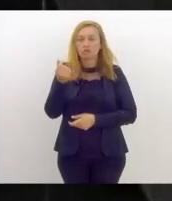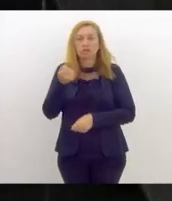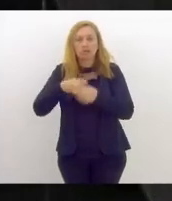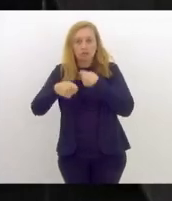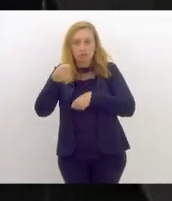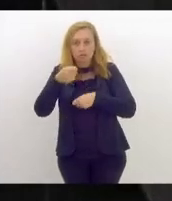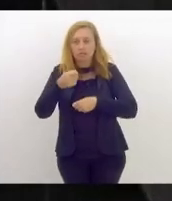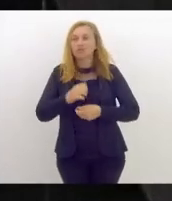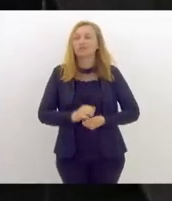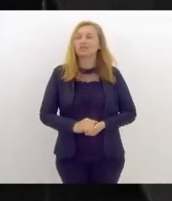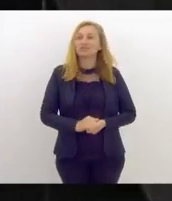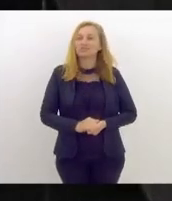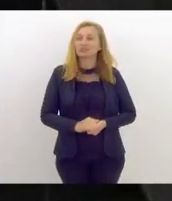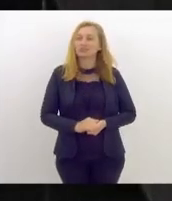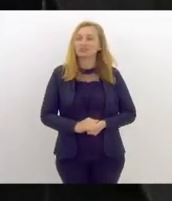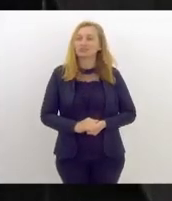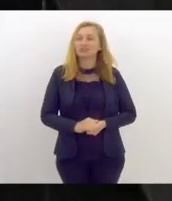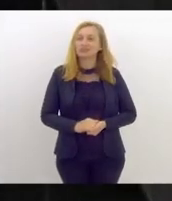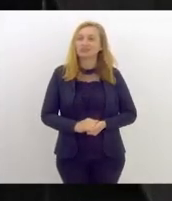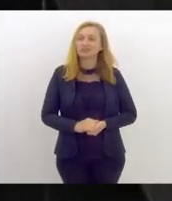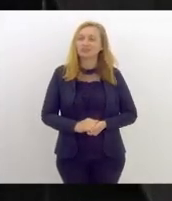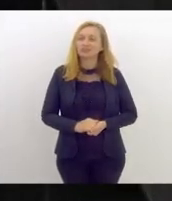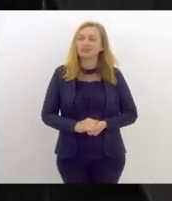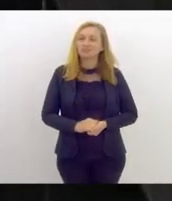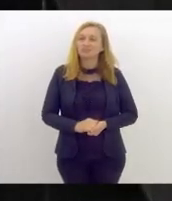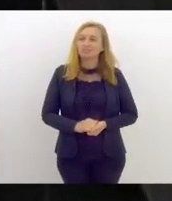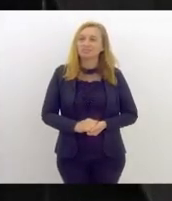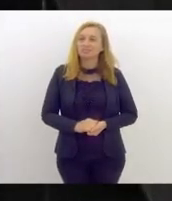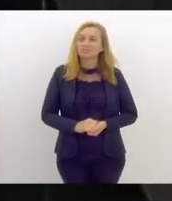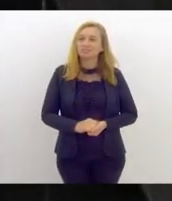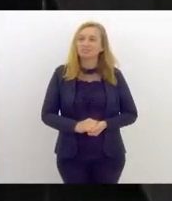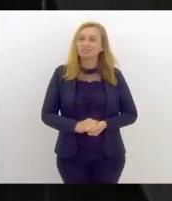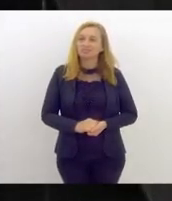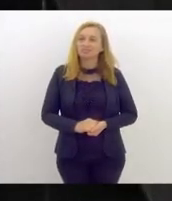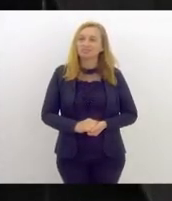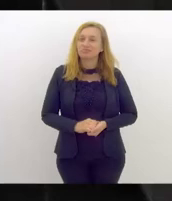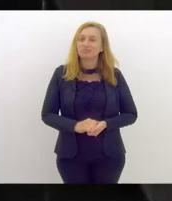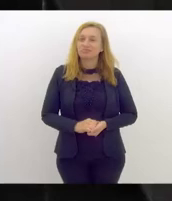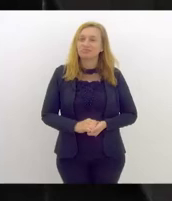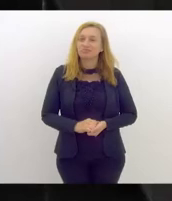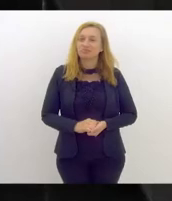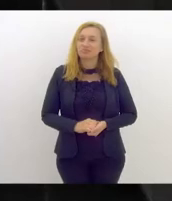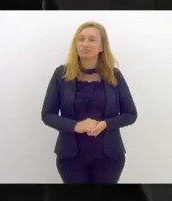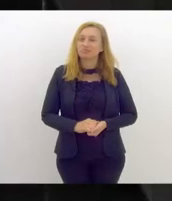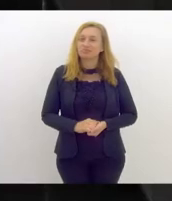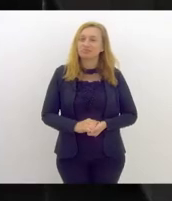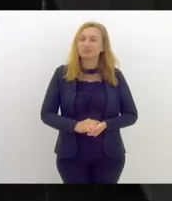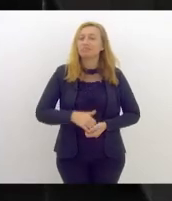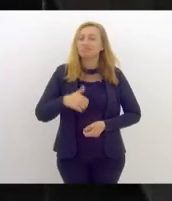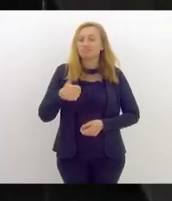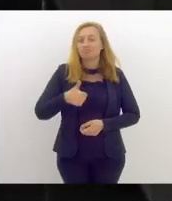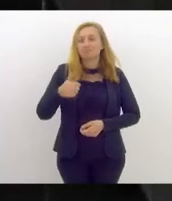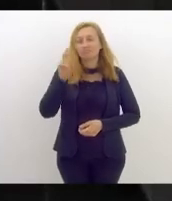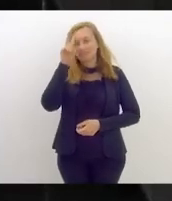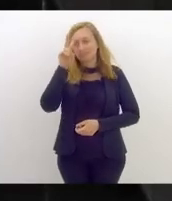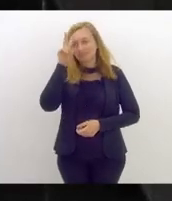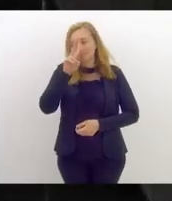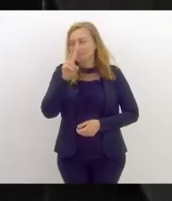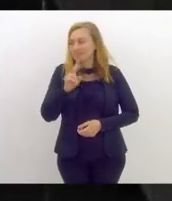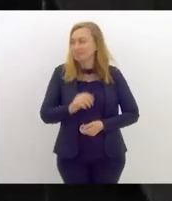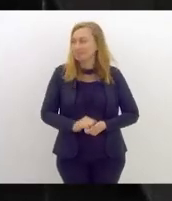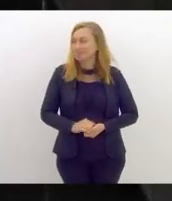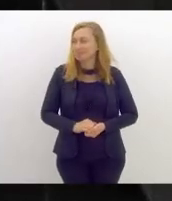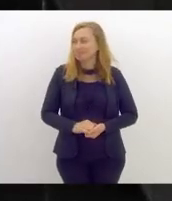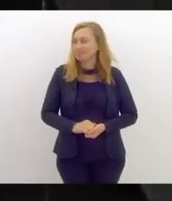modo geral comentando política também do Globo e da Globo News e Primeiro ela lembra que já